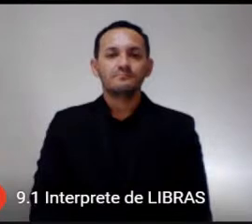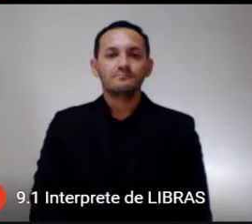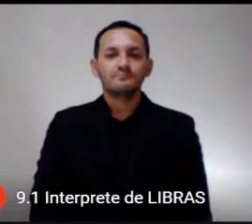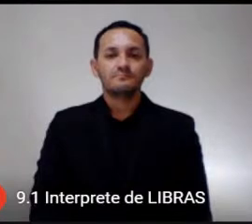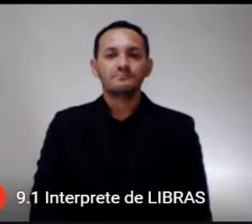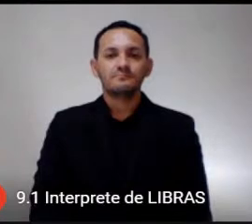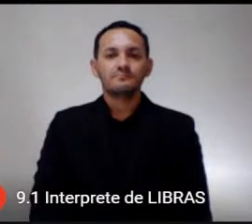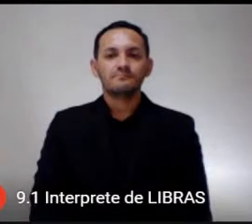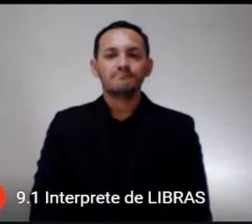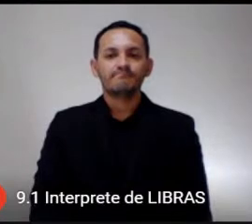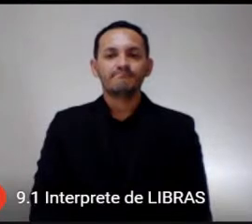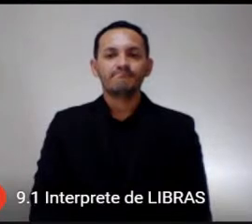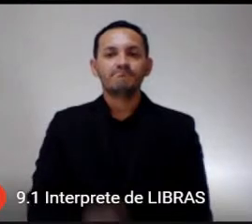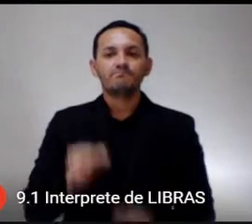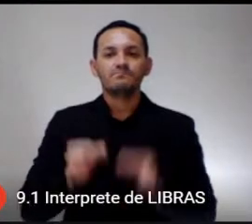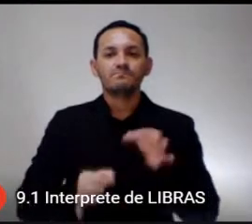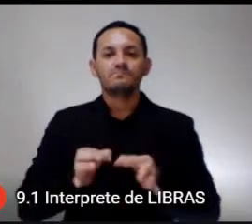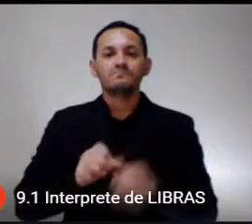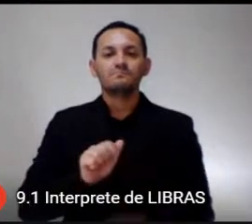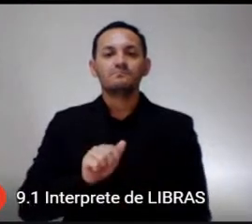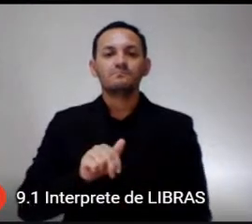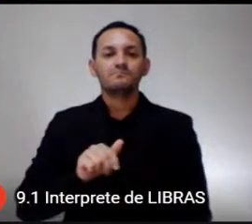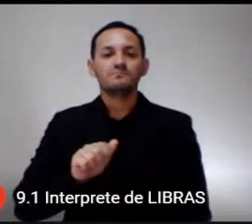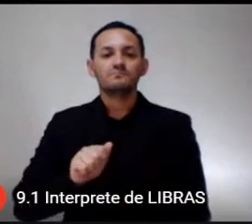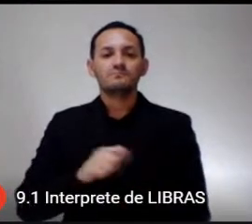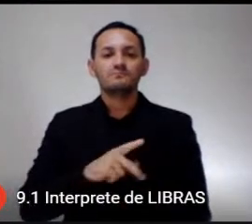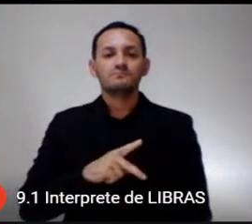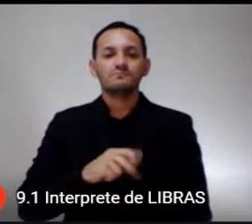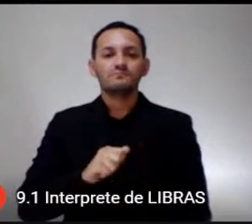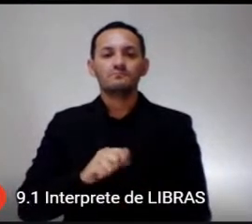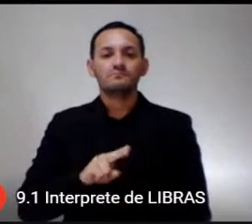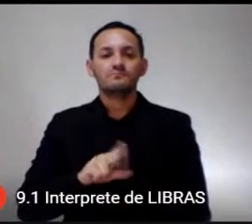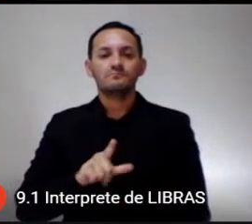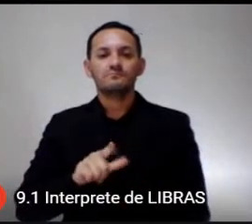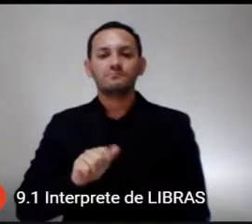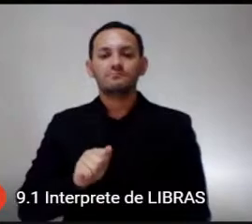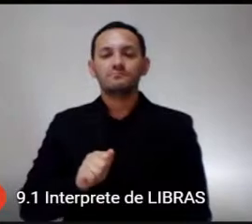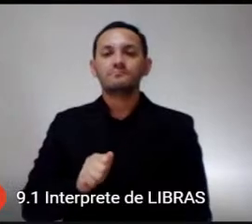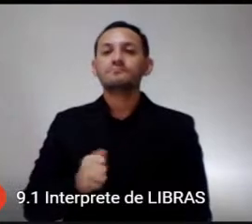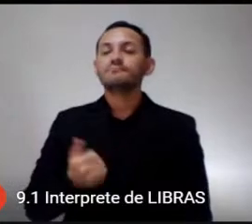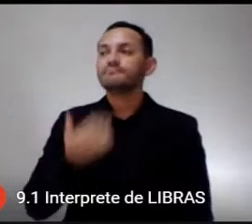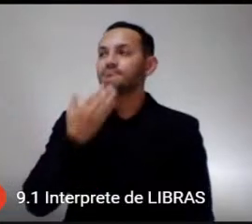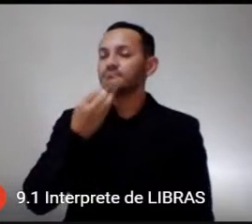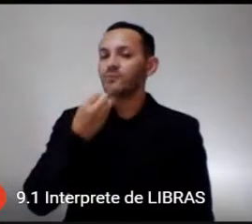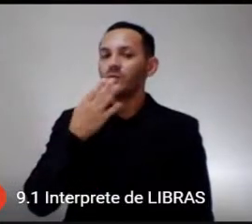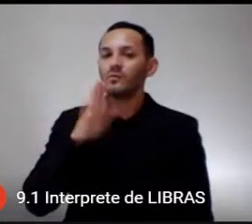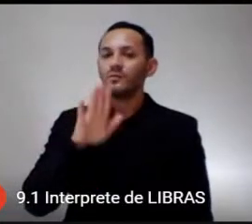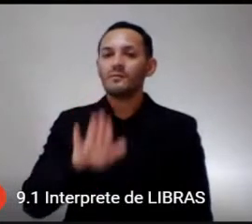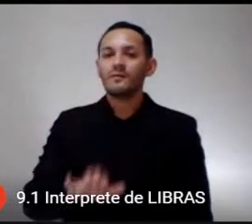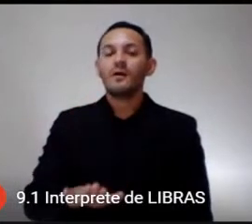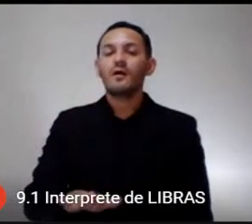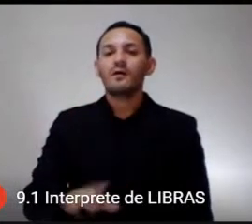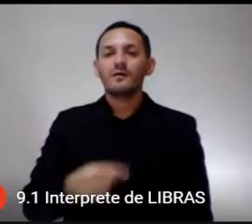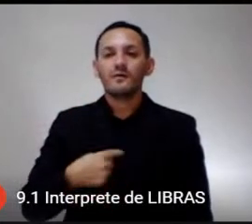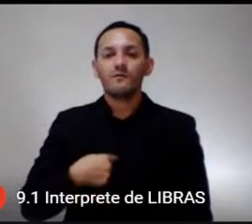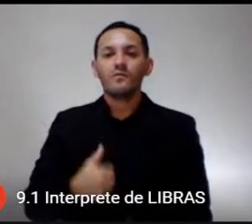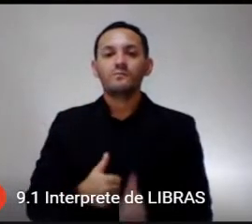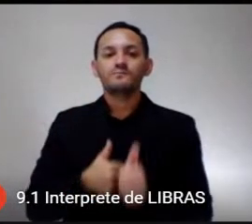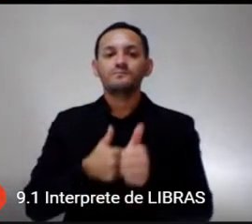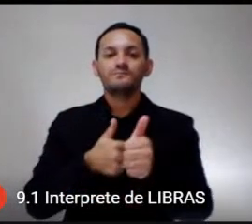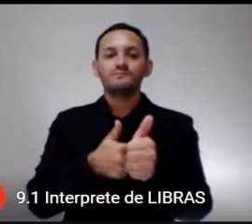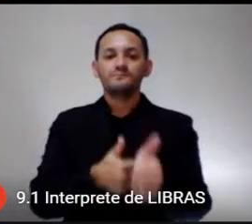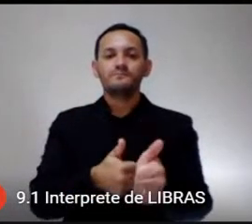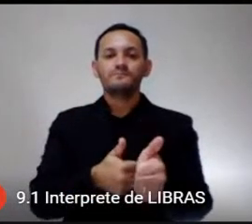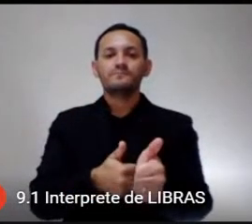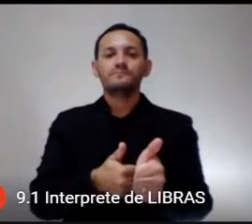Doutora Ana Paula. Boa tarde a todos. Boa tarde. Eu vou pedir vênia ao relator e eu vou acompanhar também a